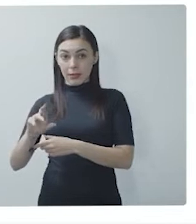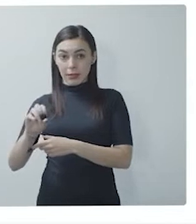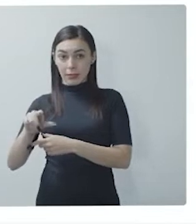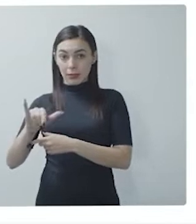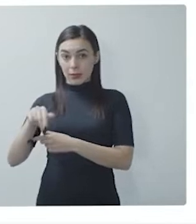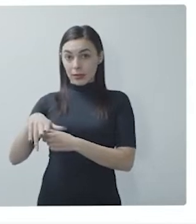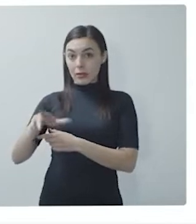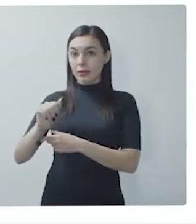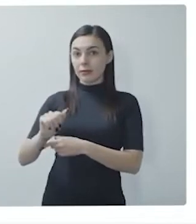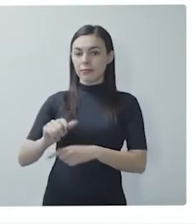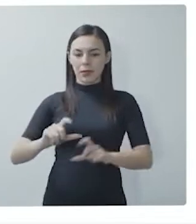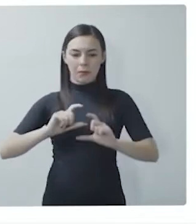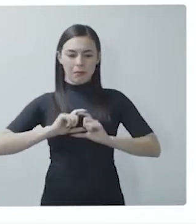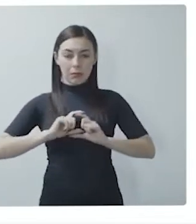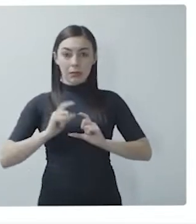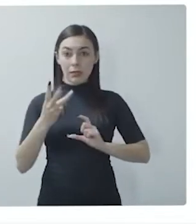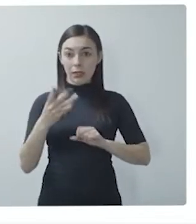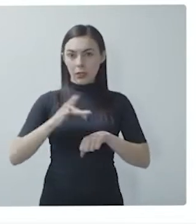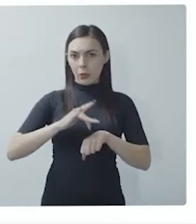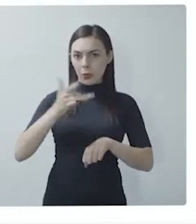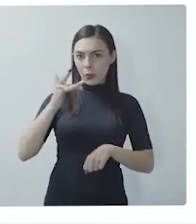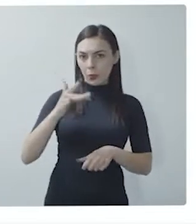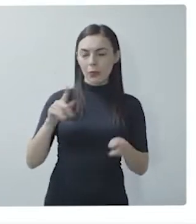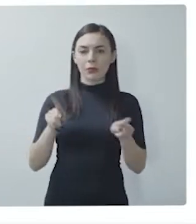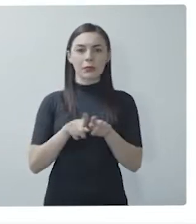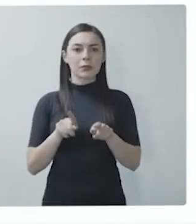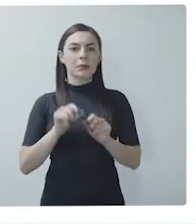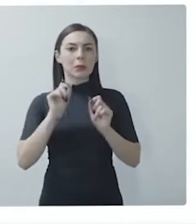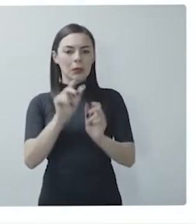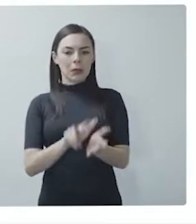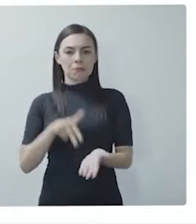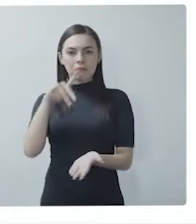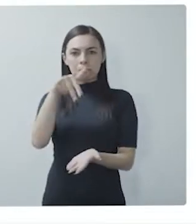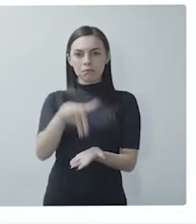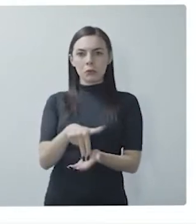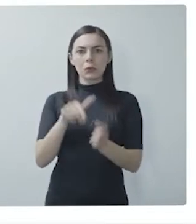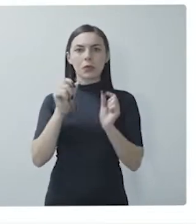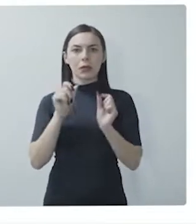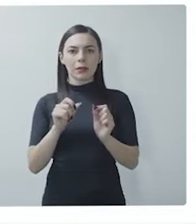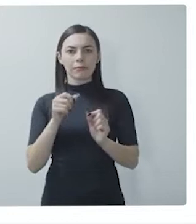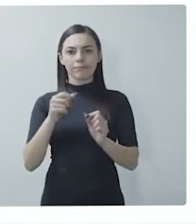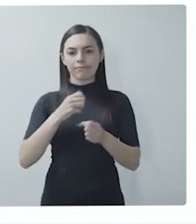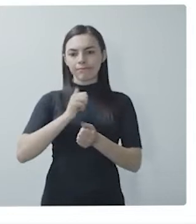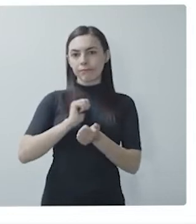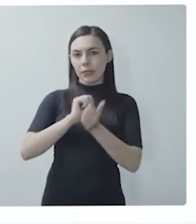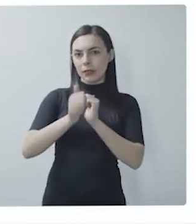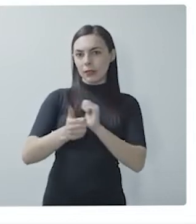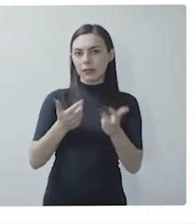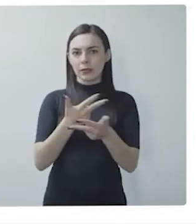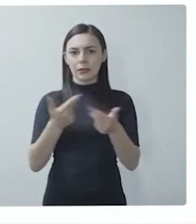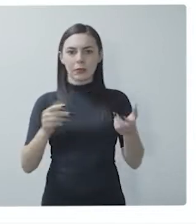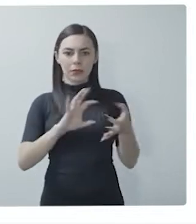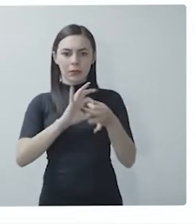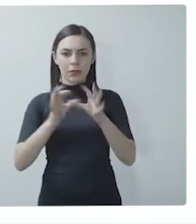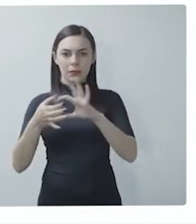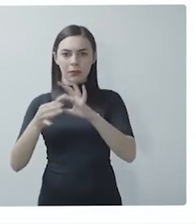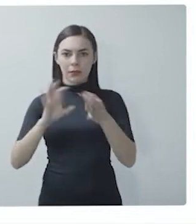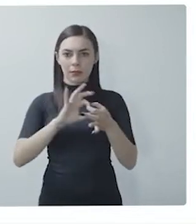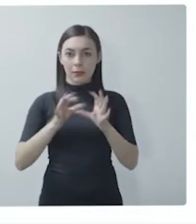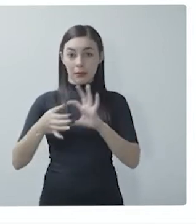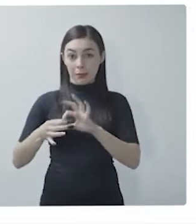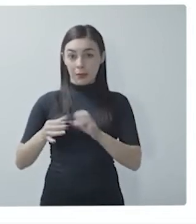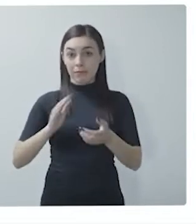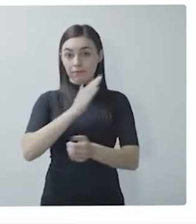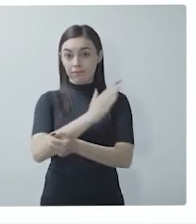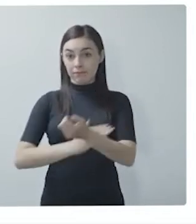de 3 ouros e de um lugar na história do esporte paralímpico brasileiro. Então, ela ganhou 3 medalhas de ouro,